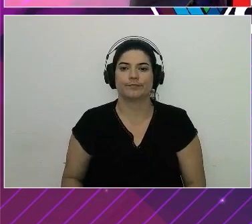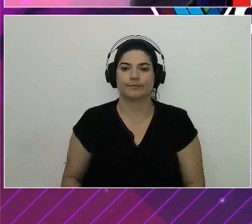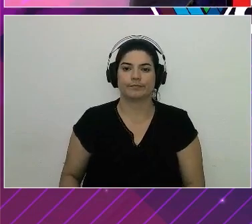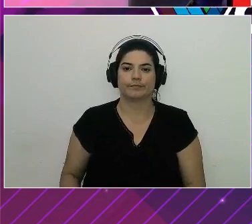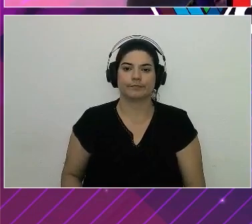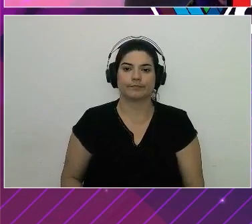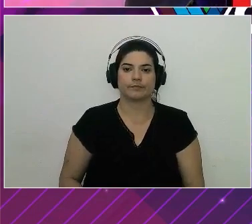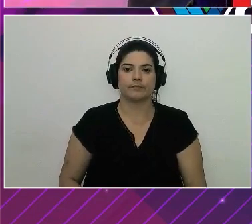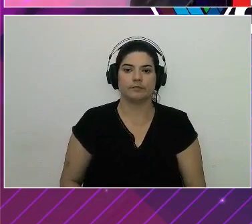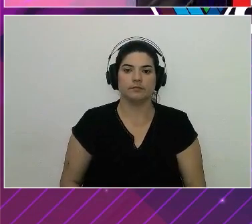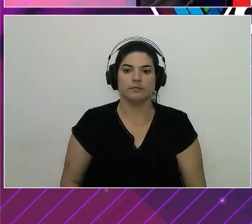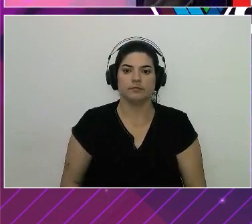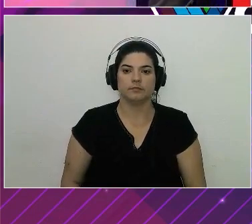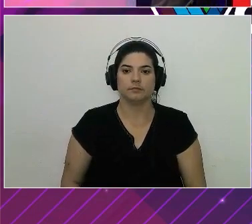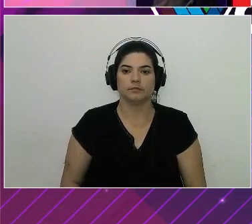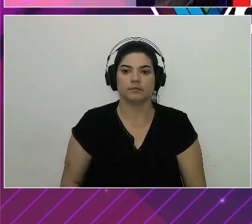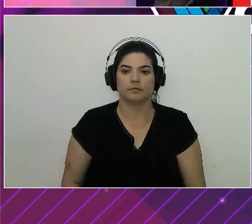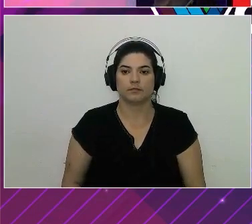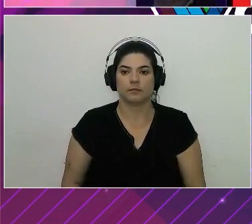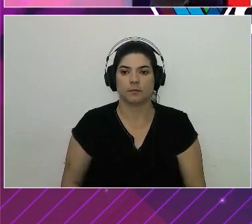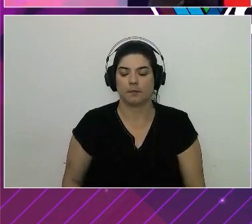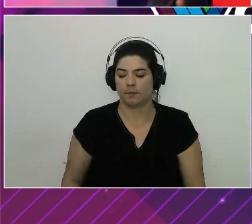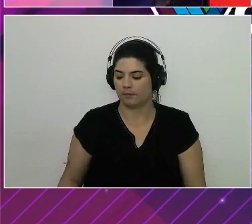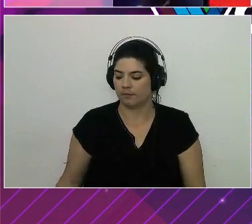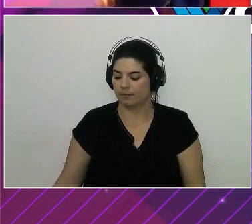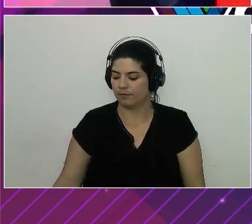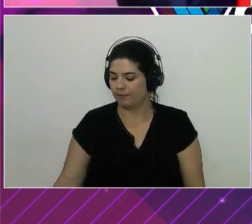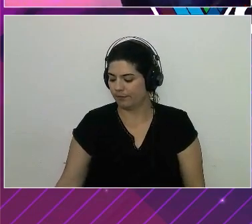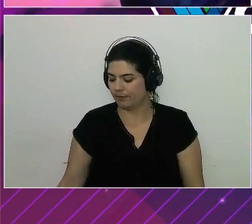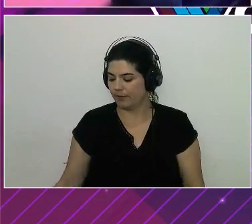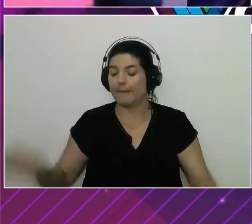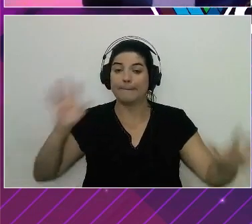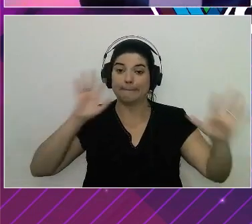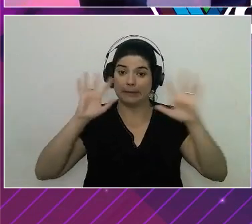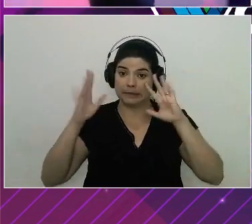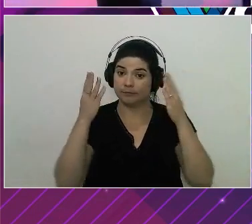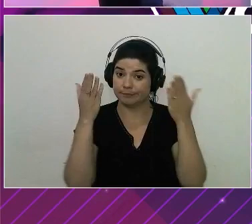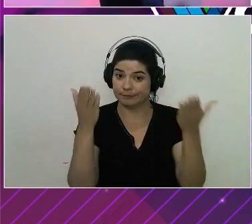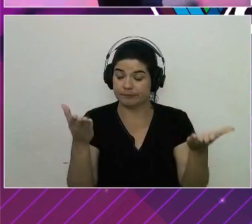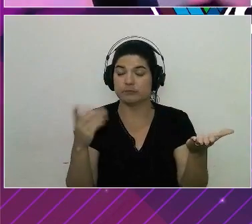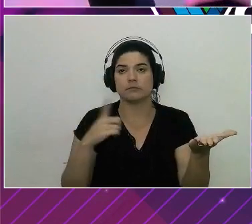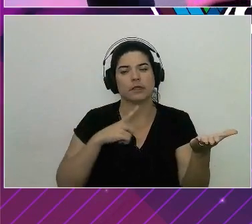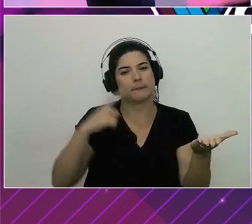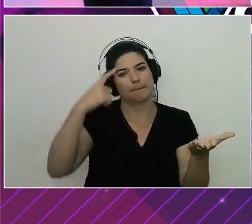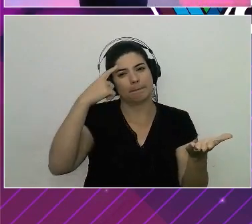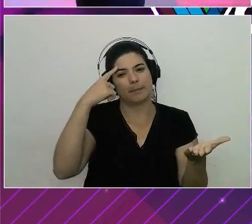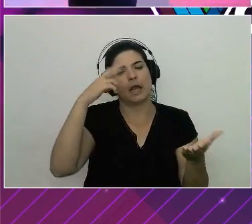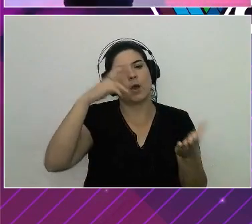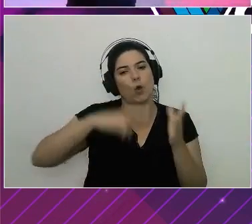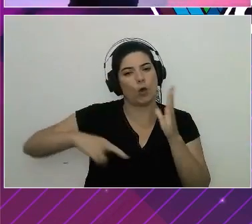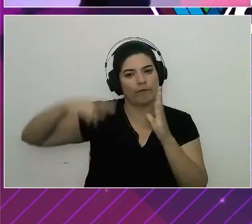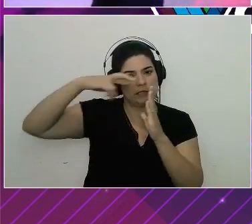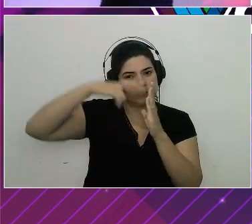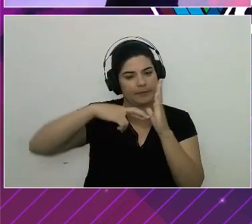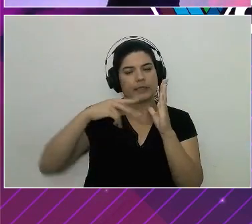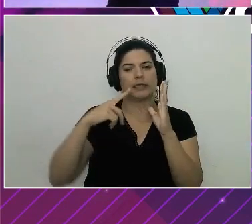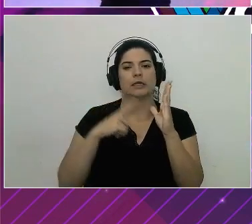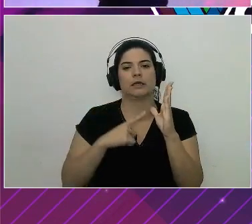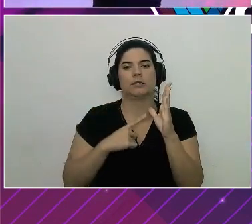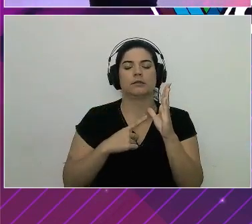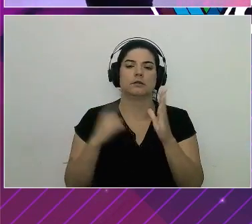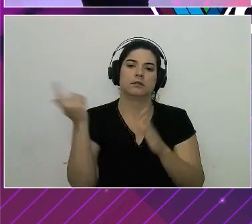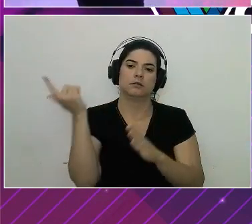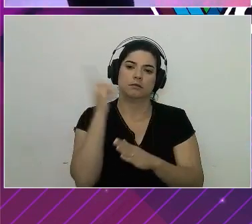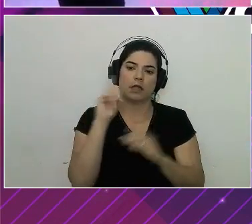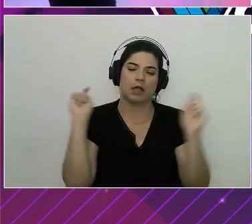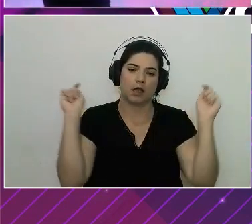E aí, pensando nisso, vem a ideia de... Opa, obrigado. Vem a ideia de observabilidade ou resgate desses serviços. Você tem aquele cenário onde você